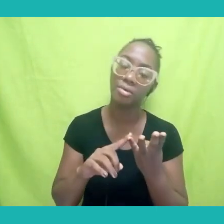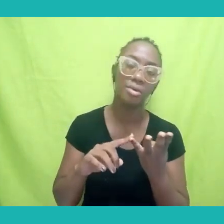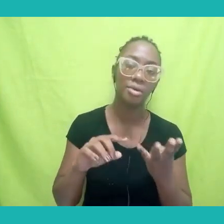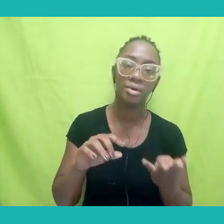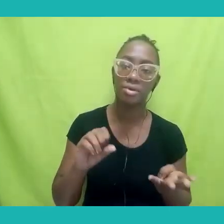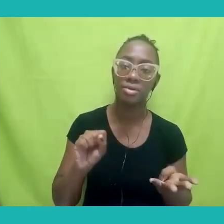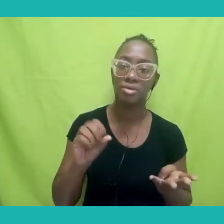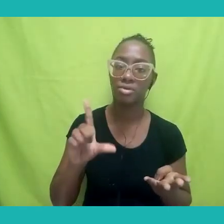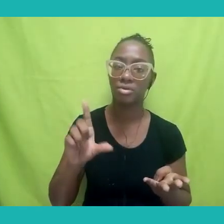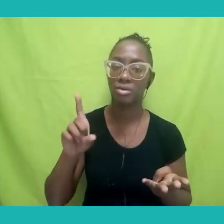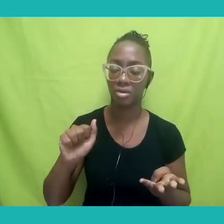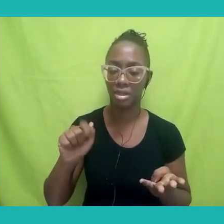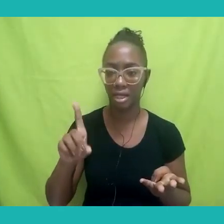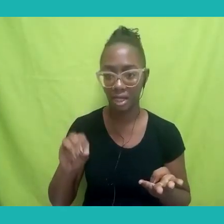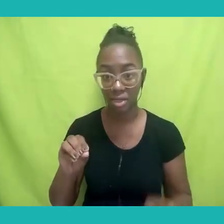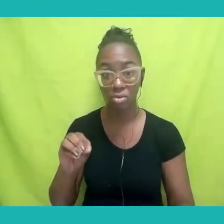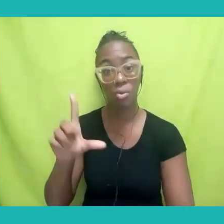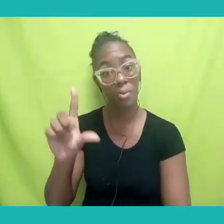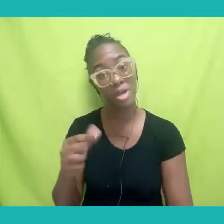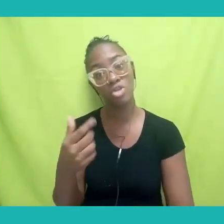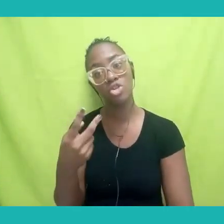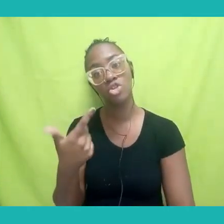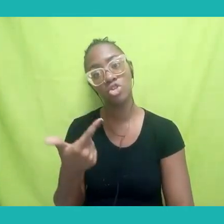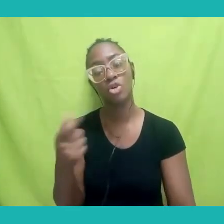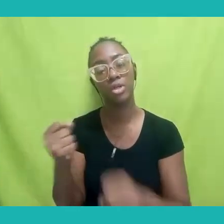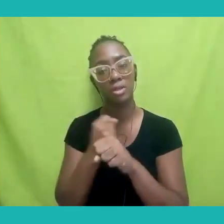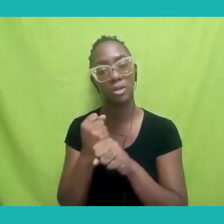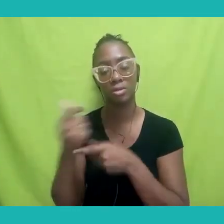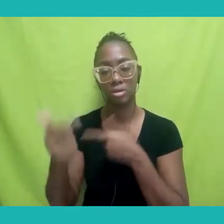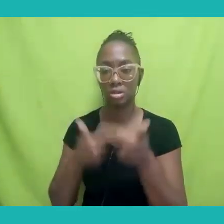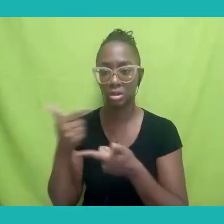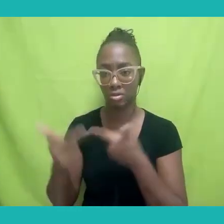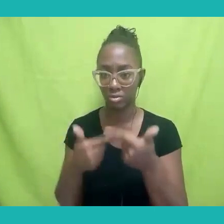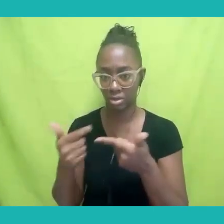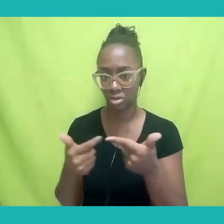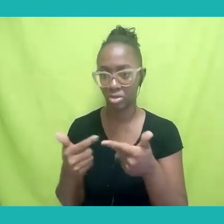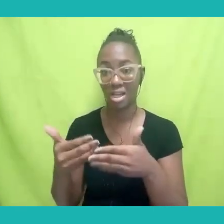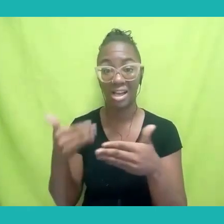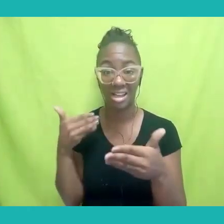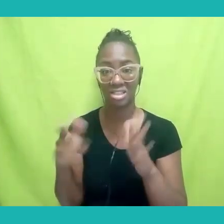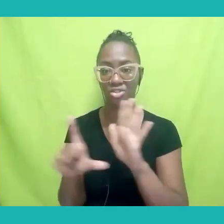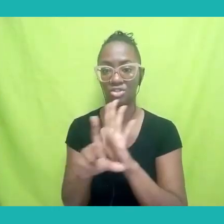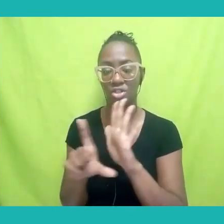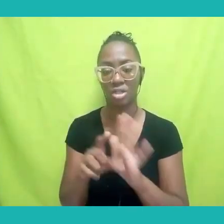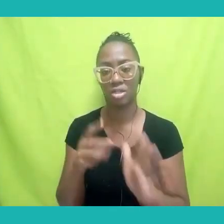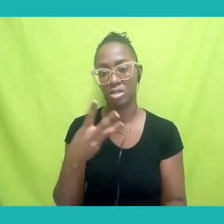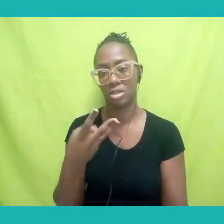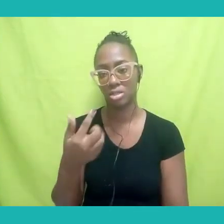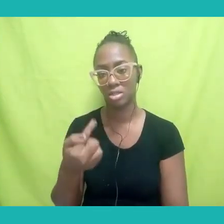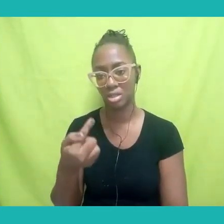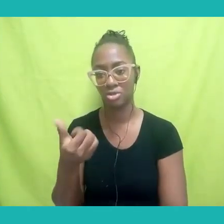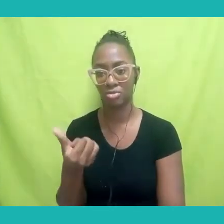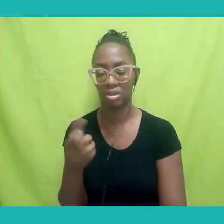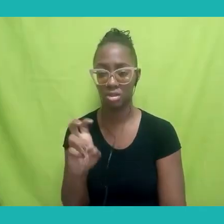anos de serviço. Esse era o quadro de contribuintes antes do advento da Lei 3765.